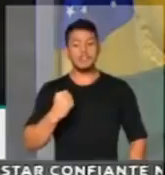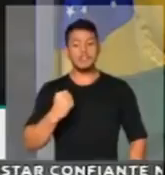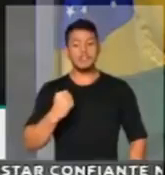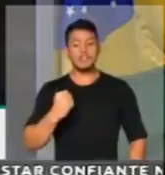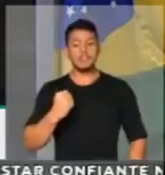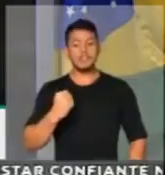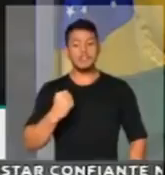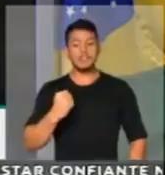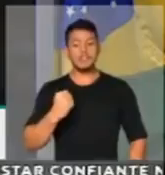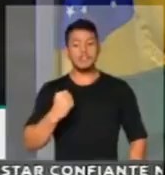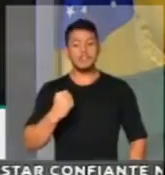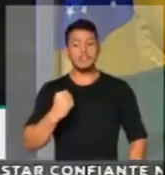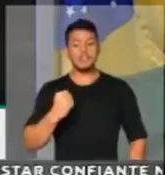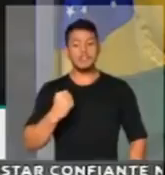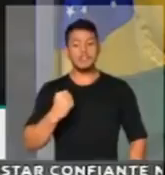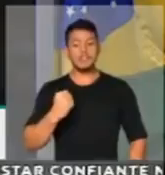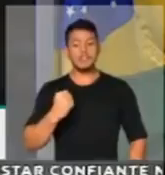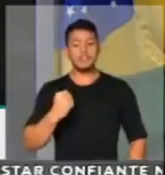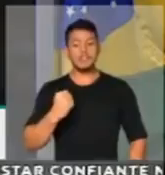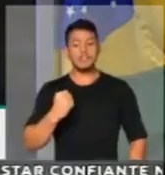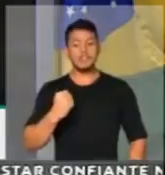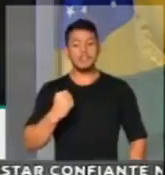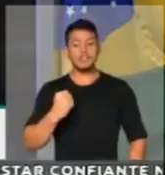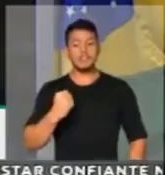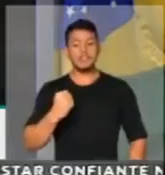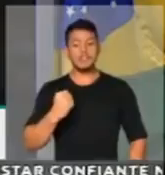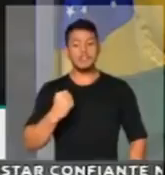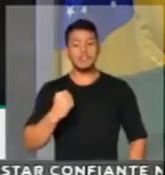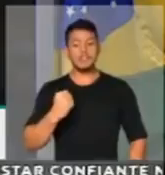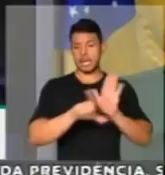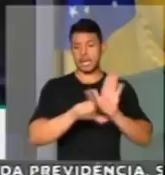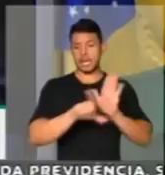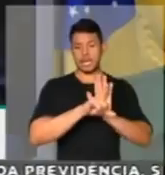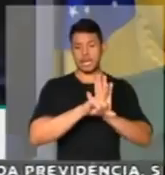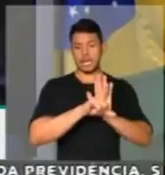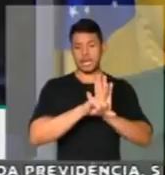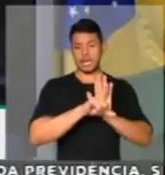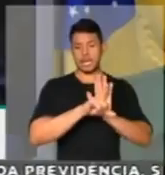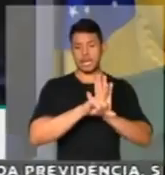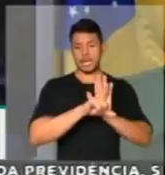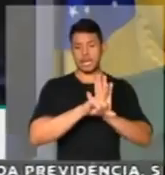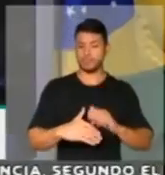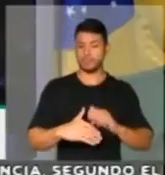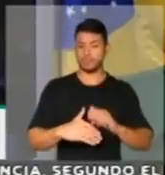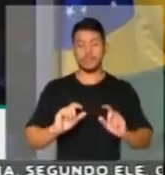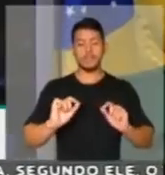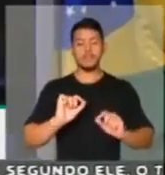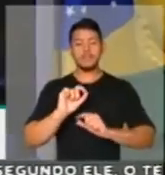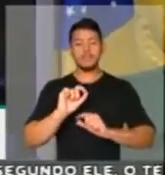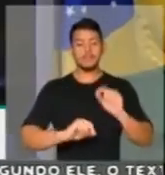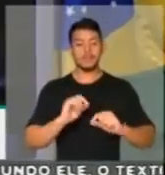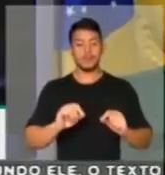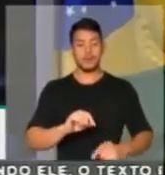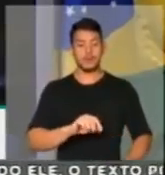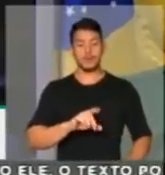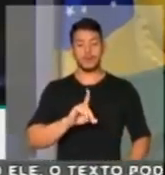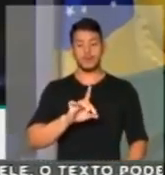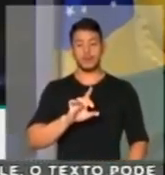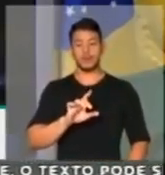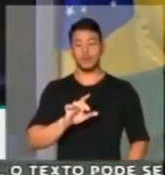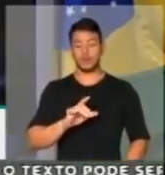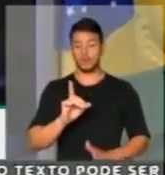que já foi declarado pelo próprio Tribunal de Contas da União. E outro ponto, o decreto é absolutamente